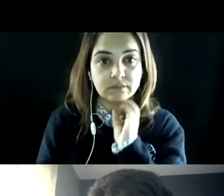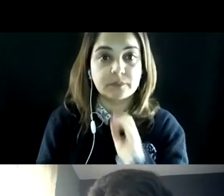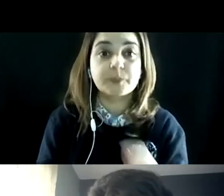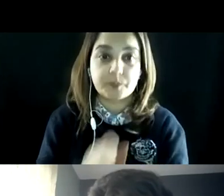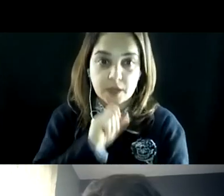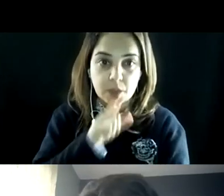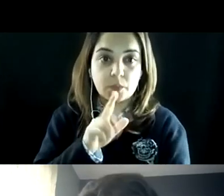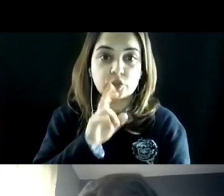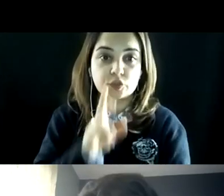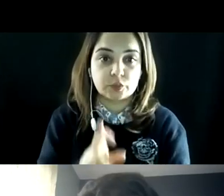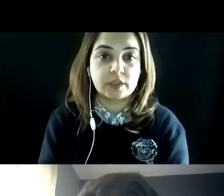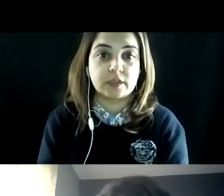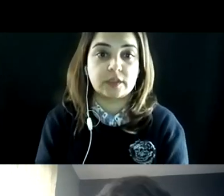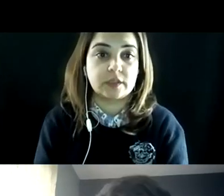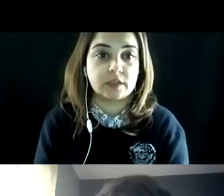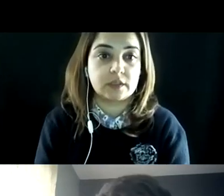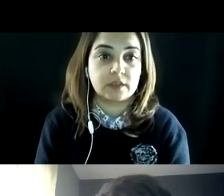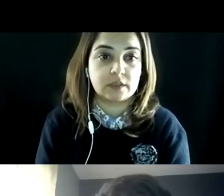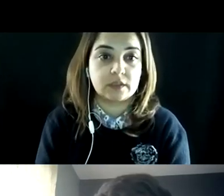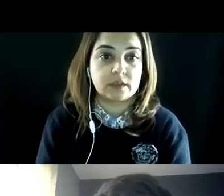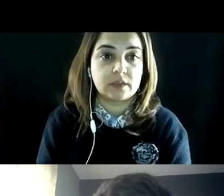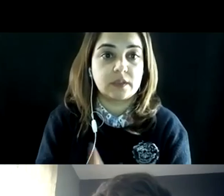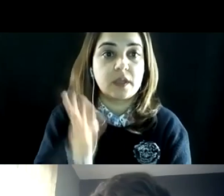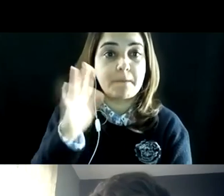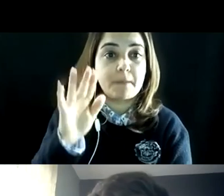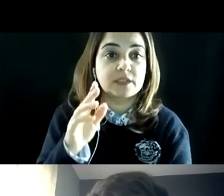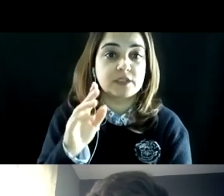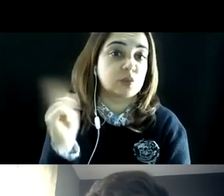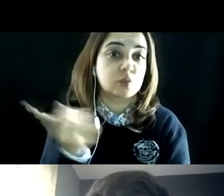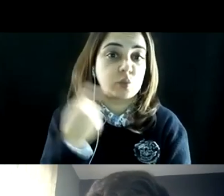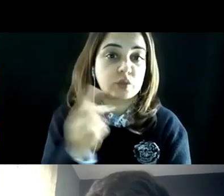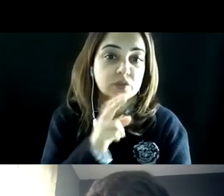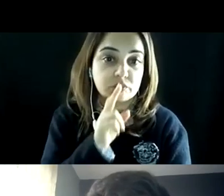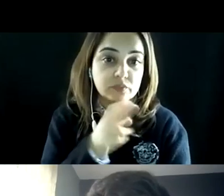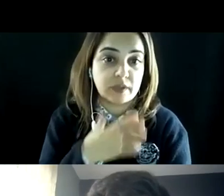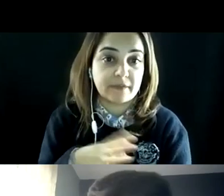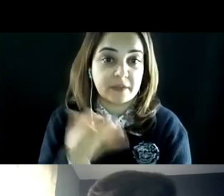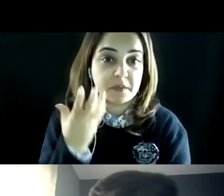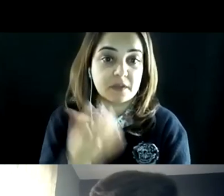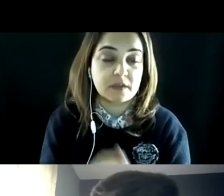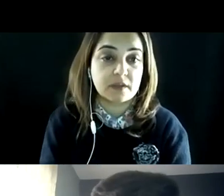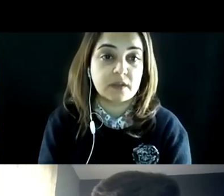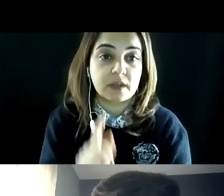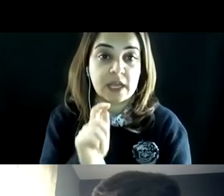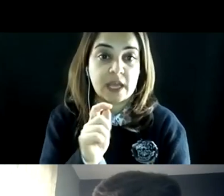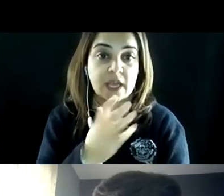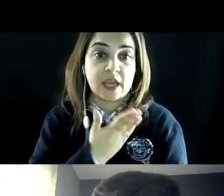Eu posso responder, mas acho que provavelmente os três quererão. Então vá, começamos pelo Eduardo. Sim.